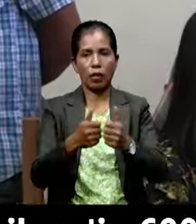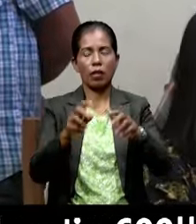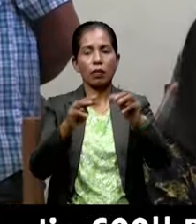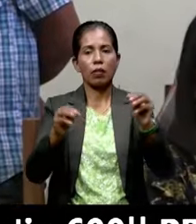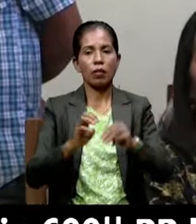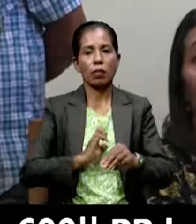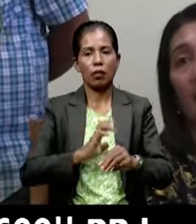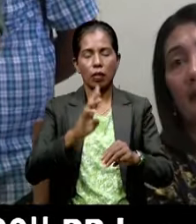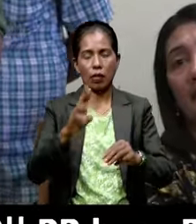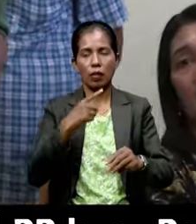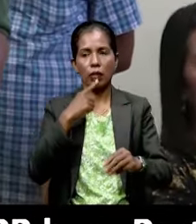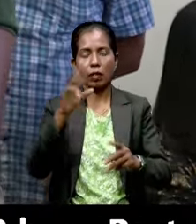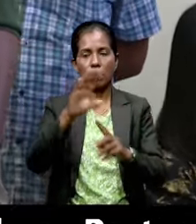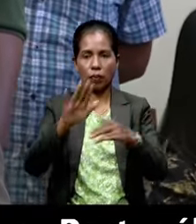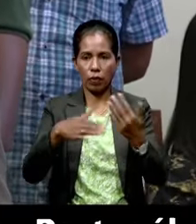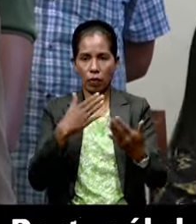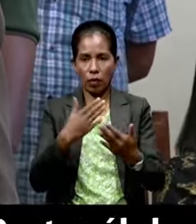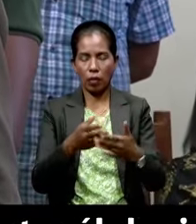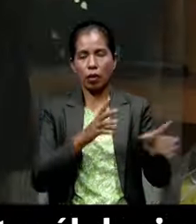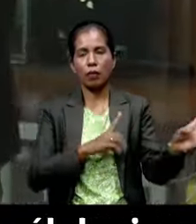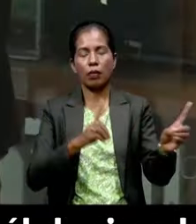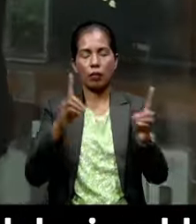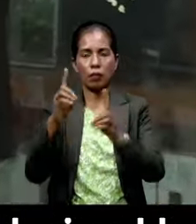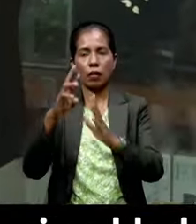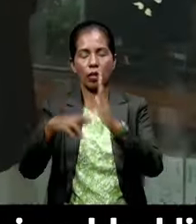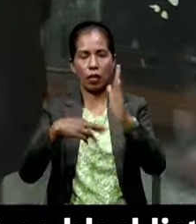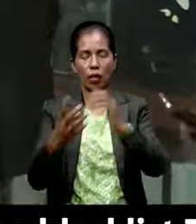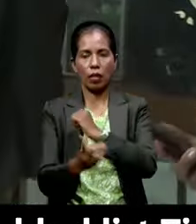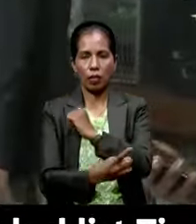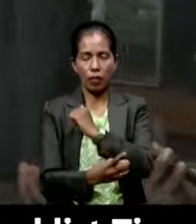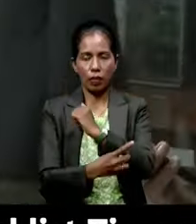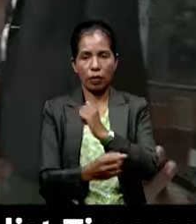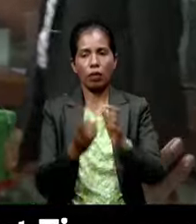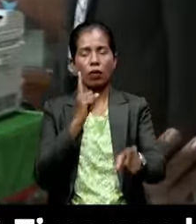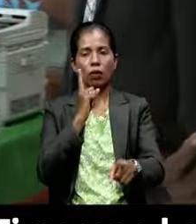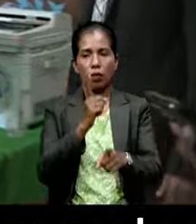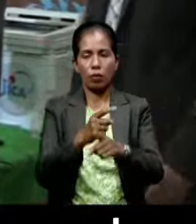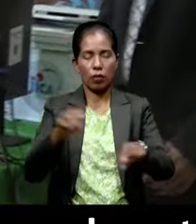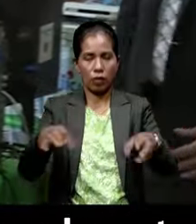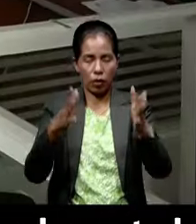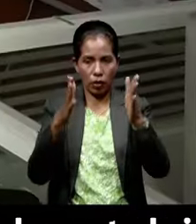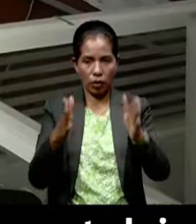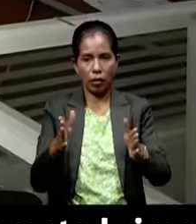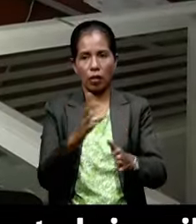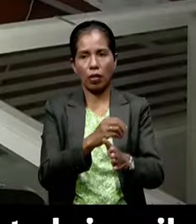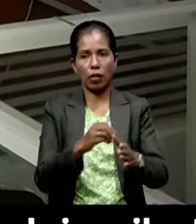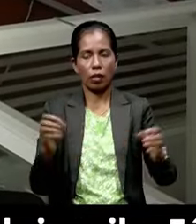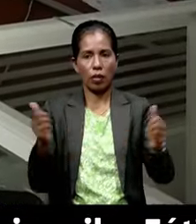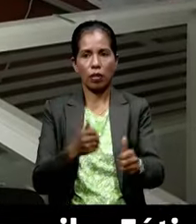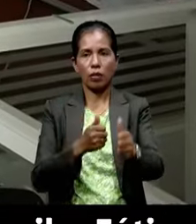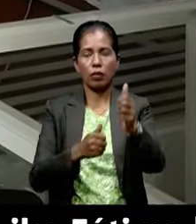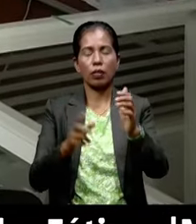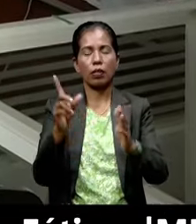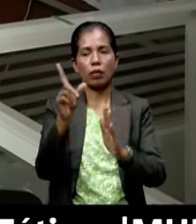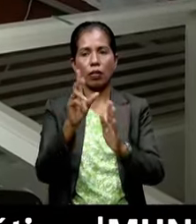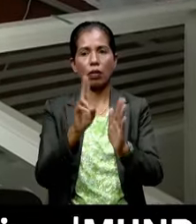se orienta se fizera a tu implementa regra disciplinar e de rigoroso para funcionários sirene be makla cumpri ora